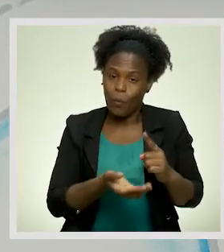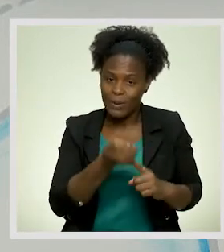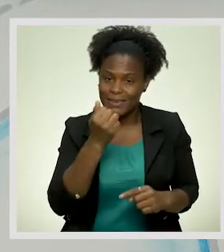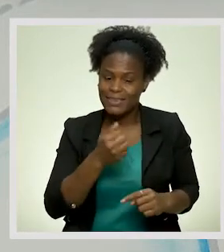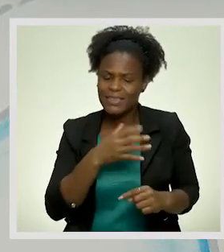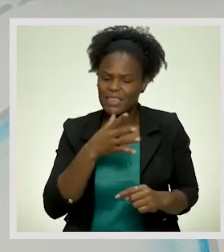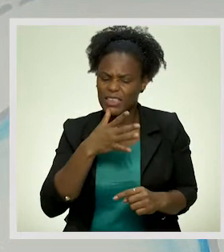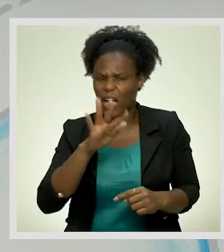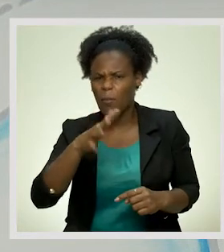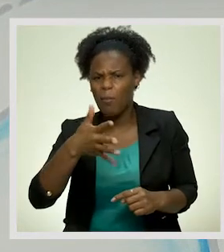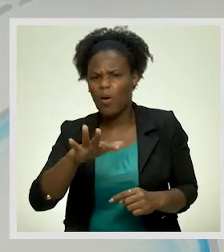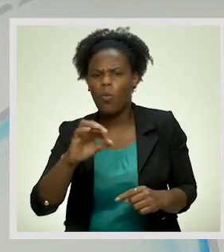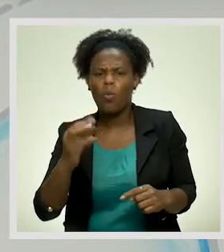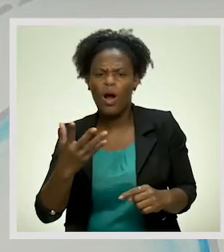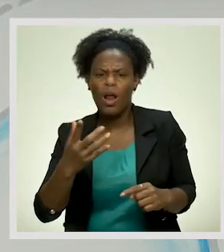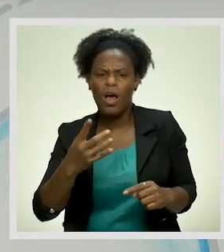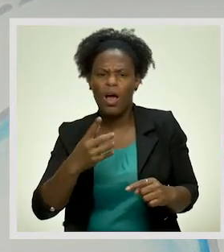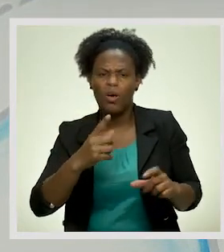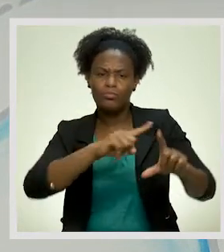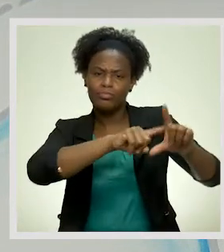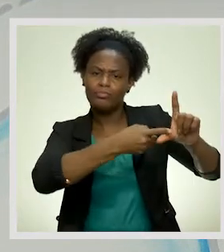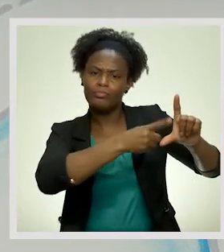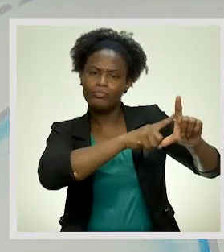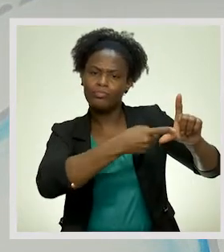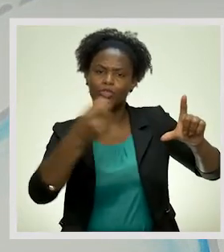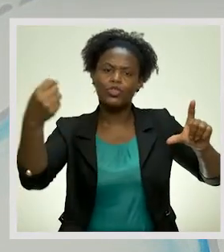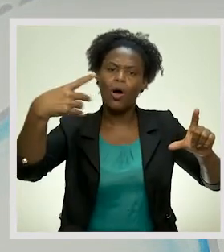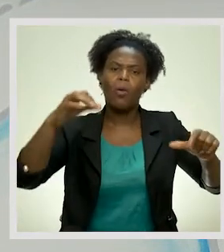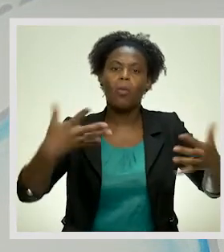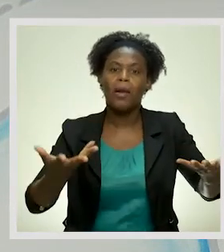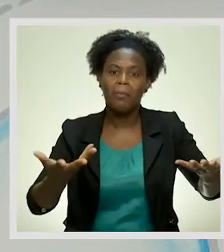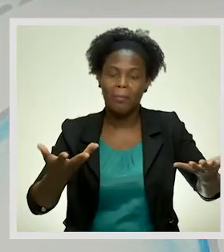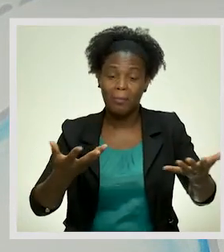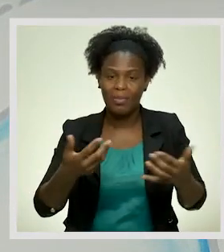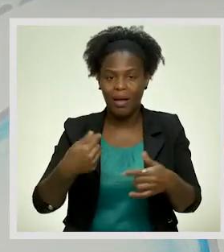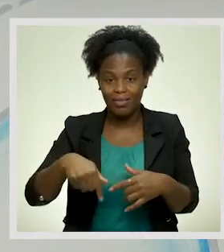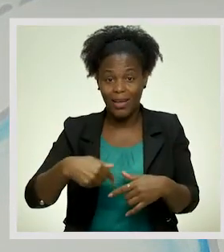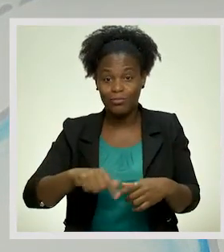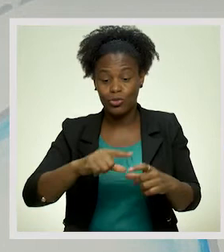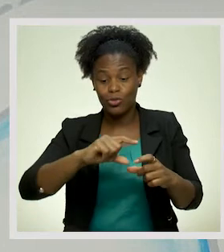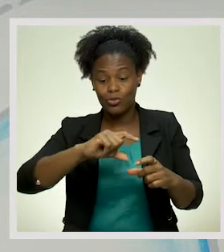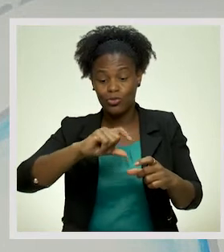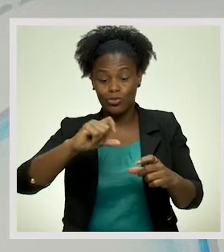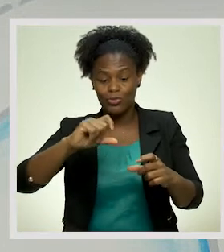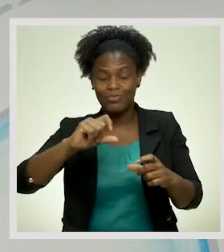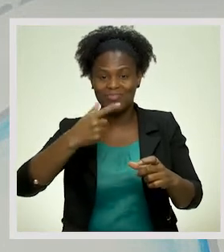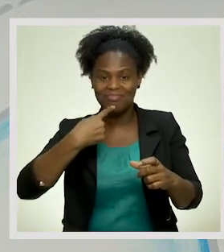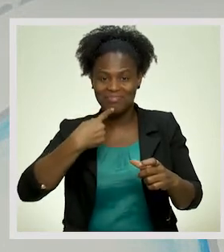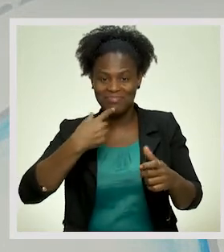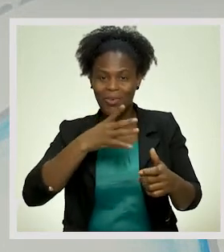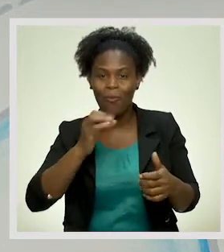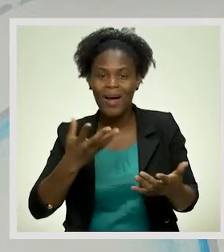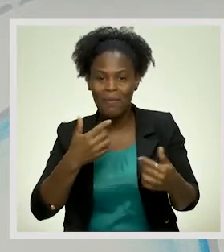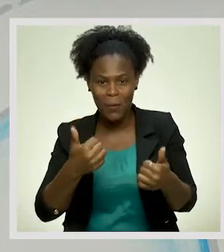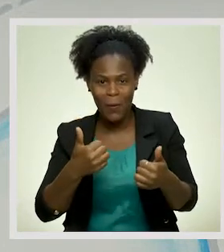mais ou menos qual é o diâmetro do Sol, que é de, muito bem,